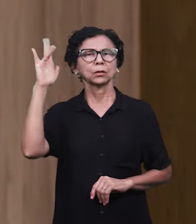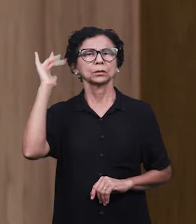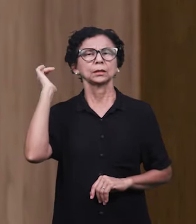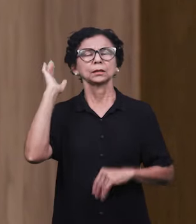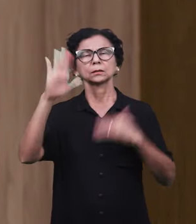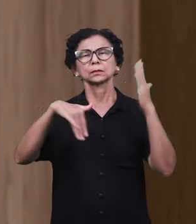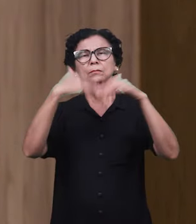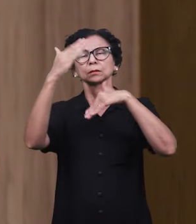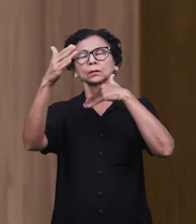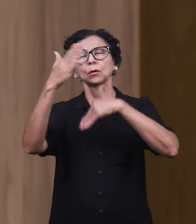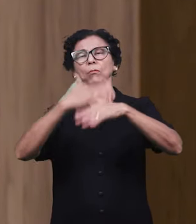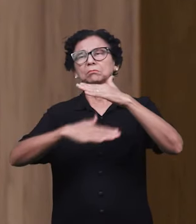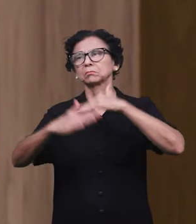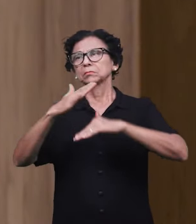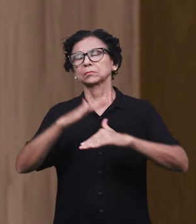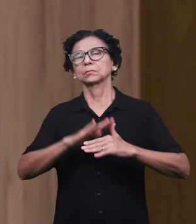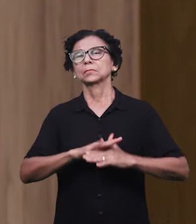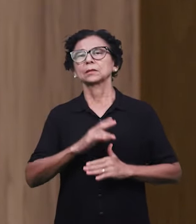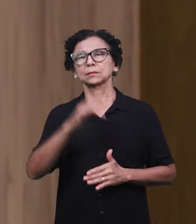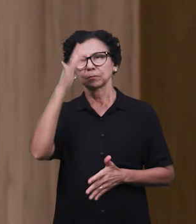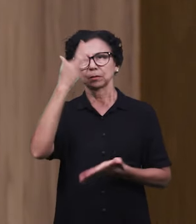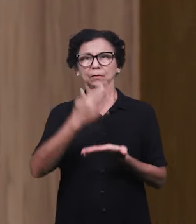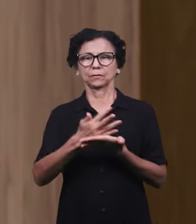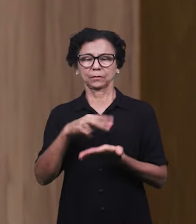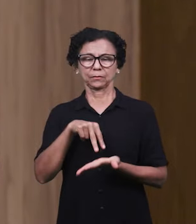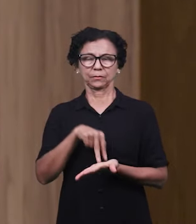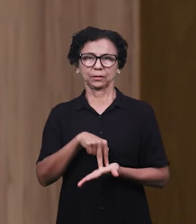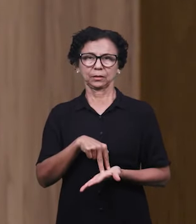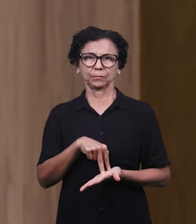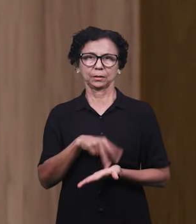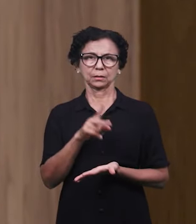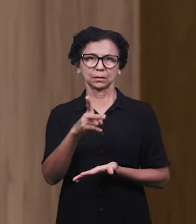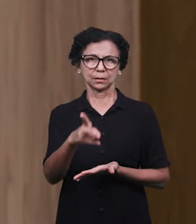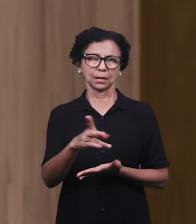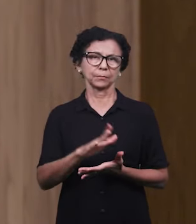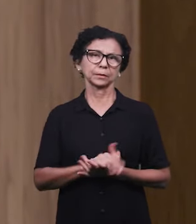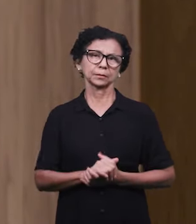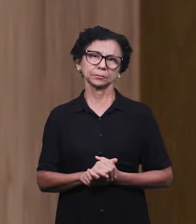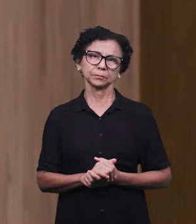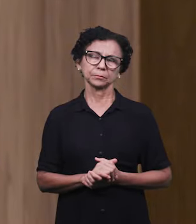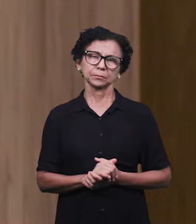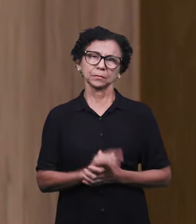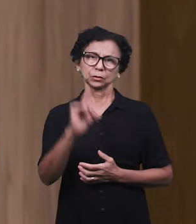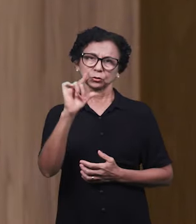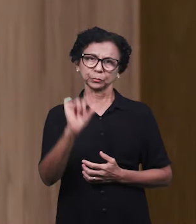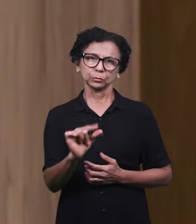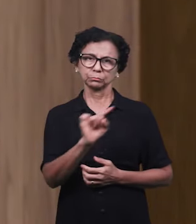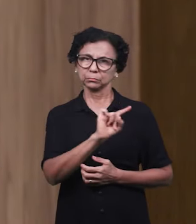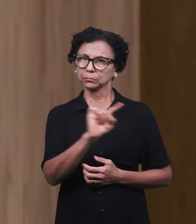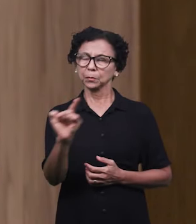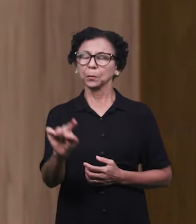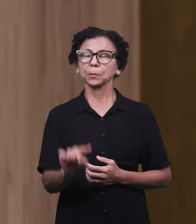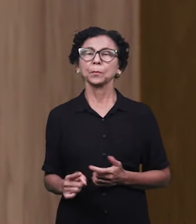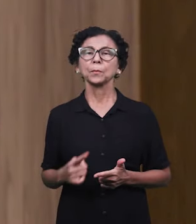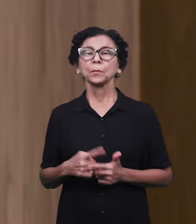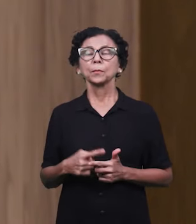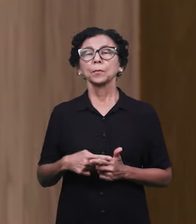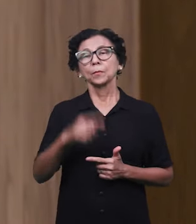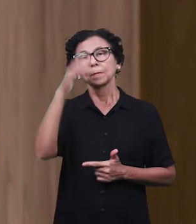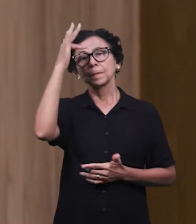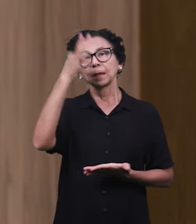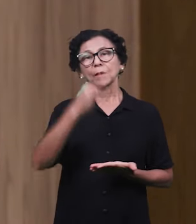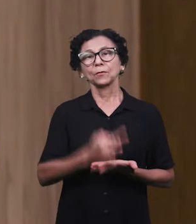pode acrescentar e nem diminuir nada a nossa fé. Até porque a fé não é desse ambiente criador. A fé vem do